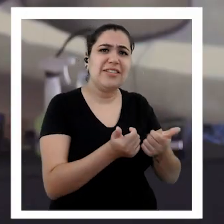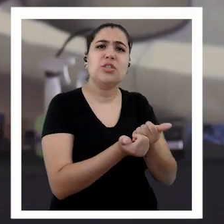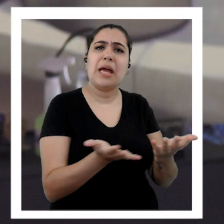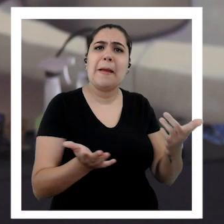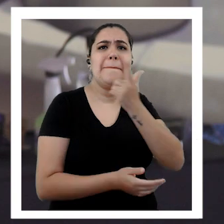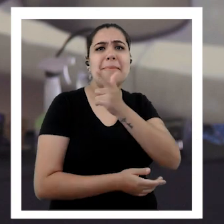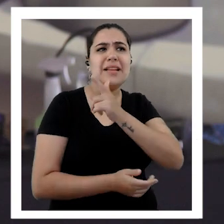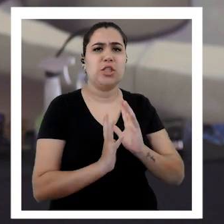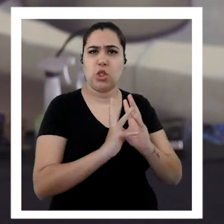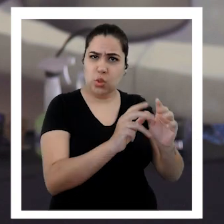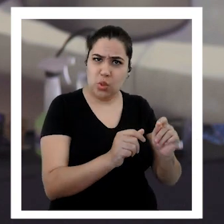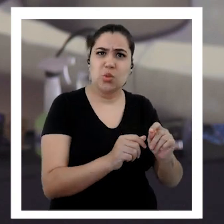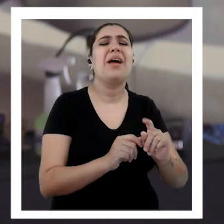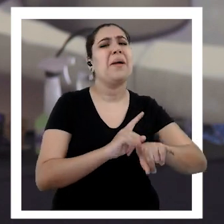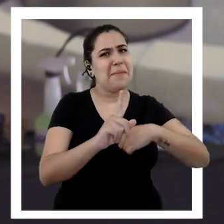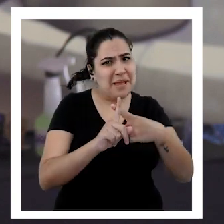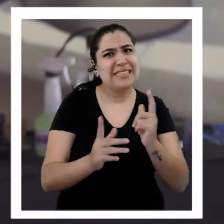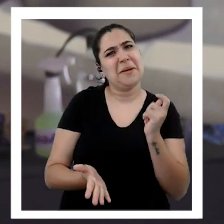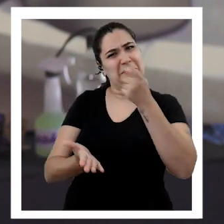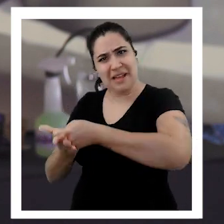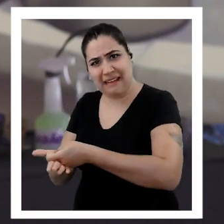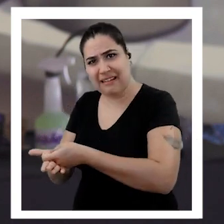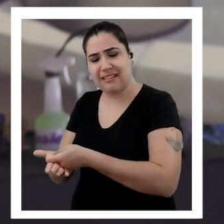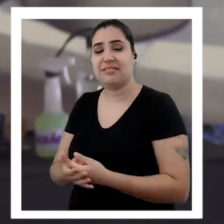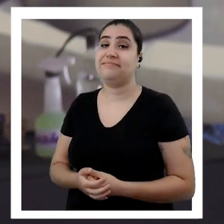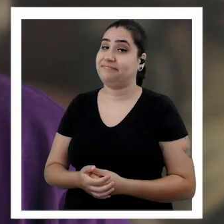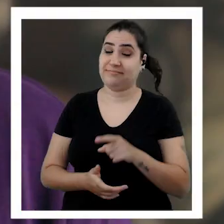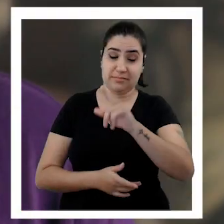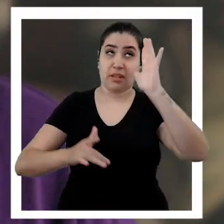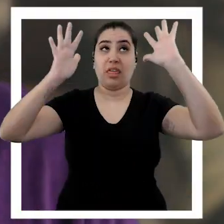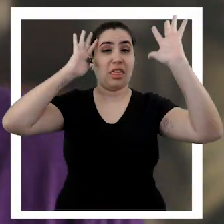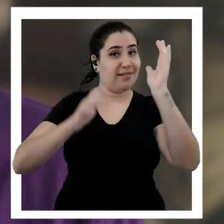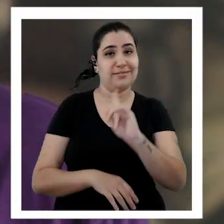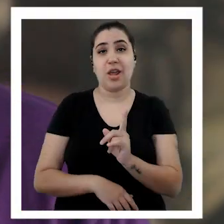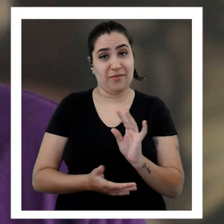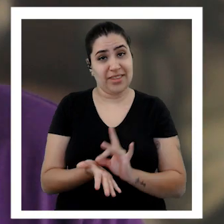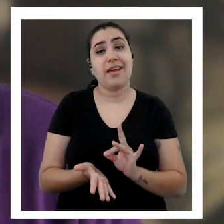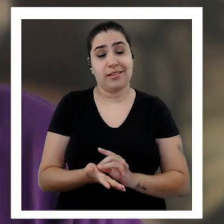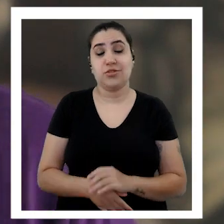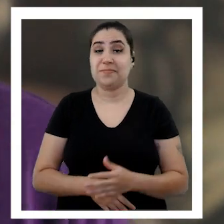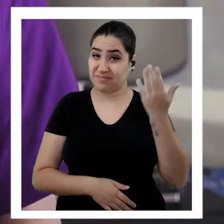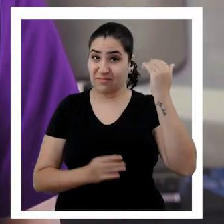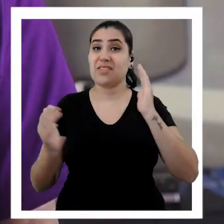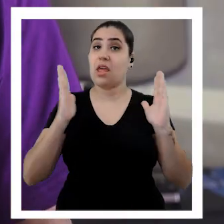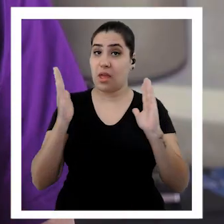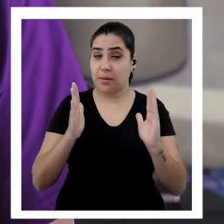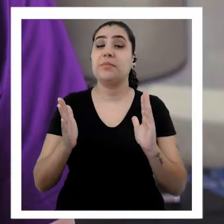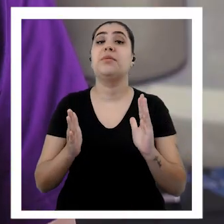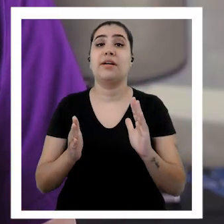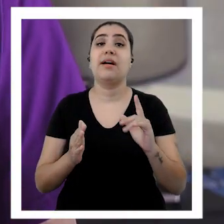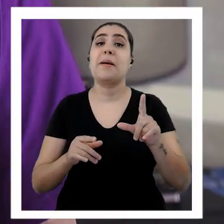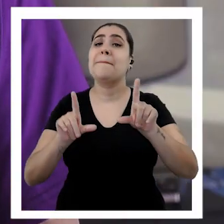realizavam um serviço que beneficiava todo mundo e ainda assim tinham que pagar. Não está viajando não, minha amiga. É que